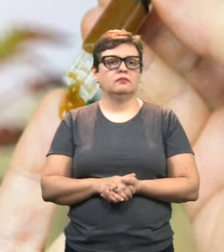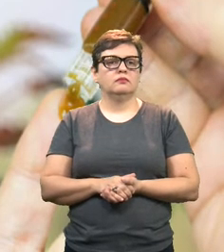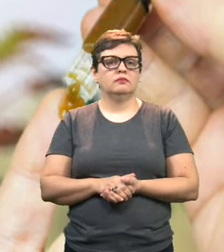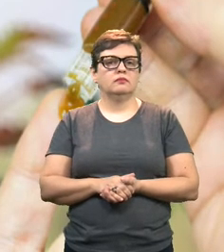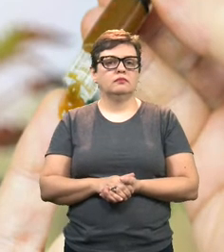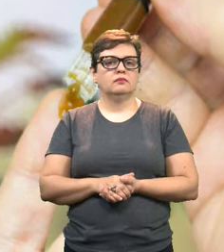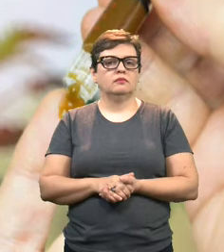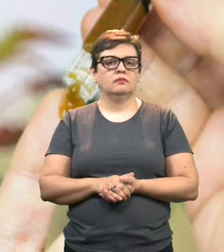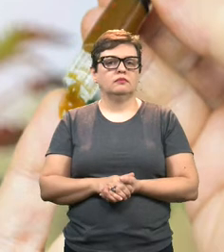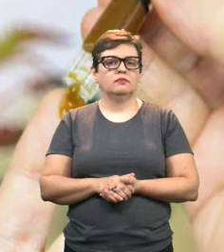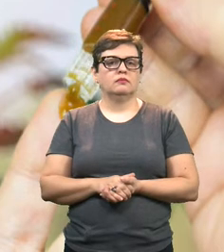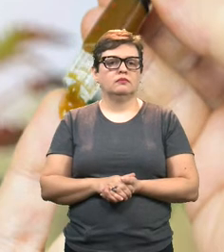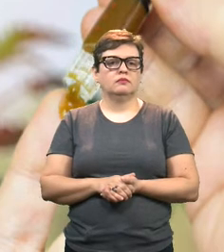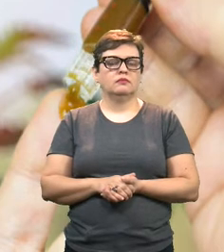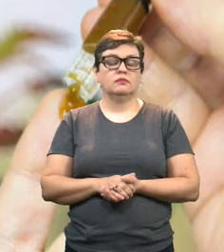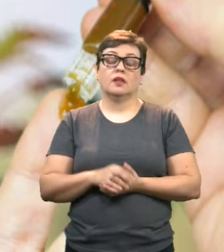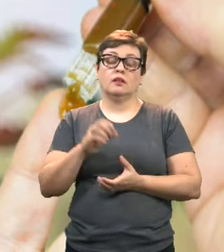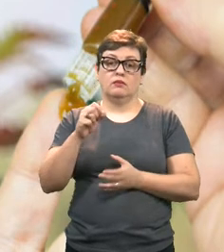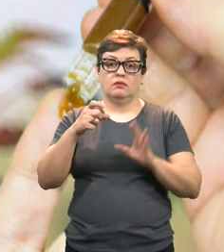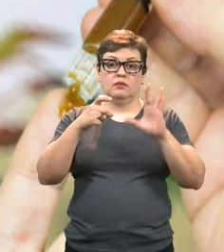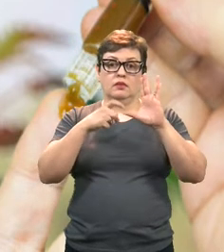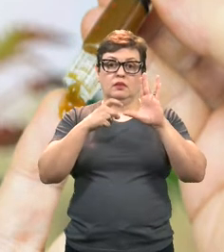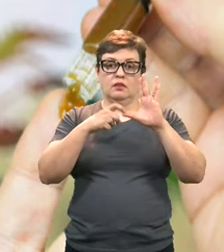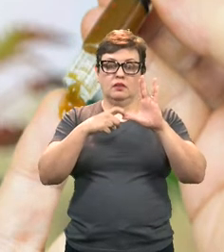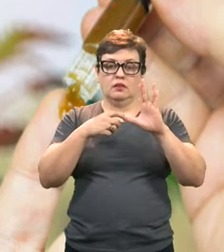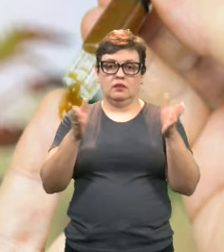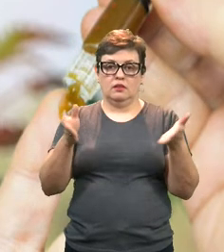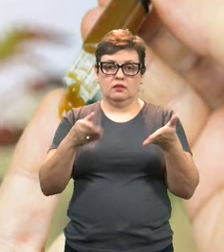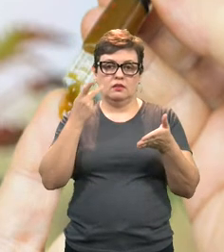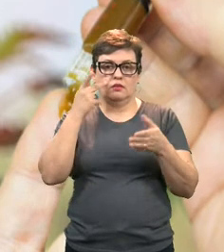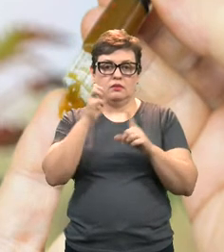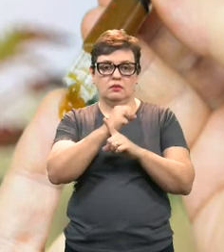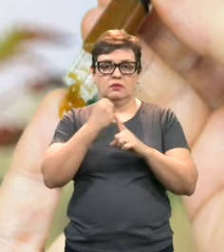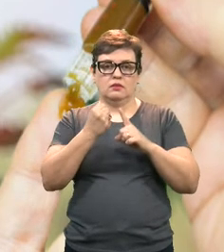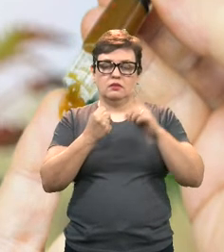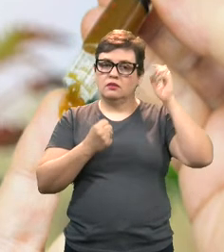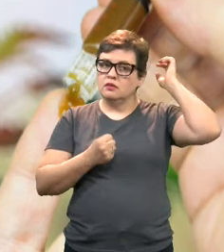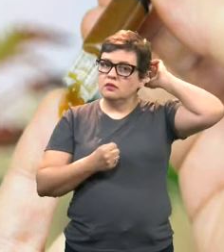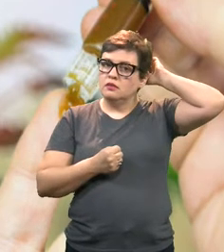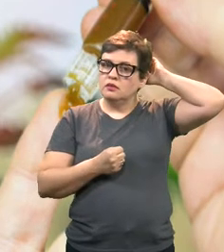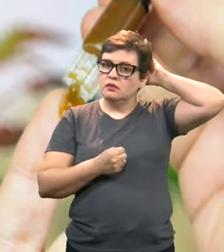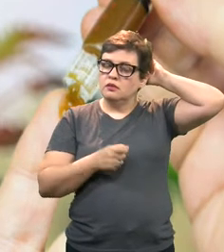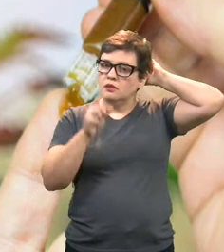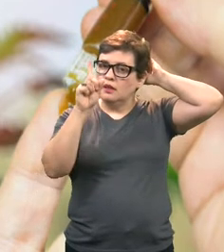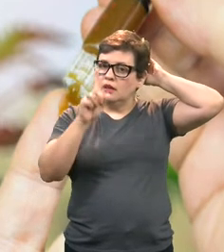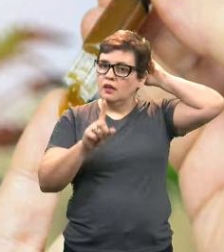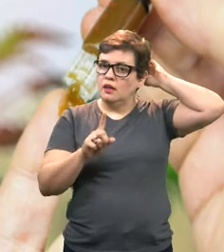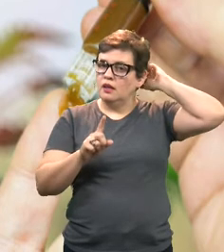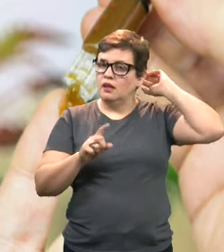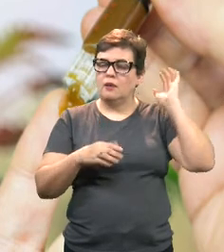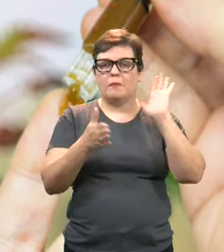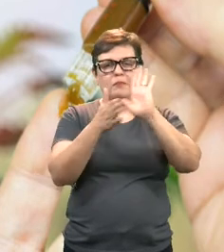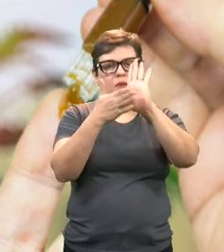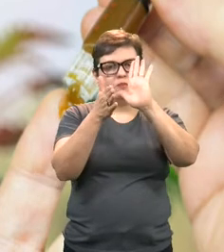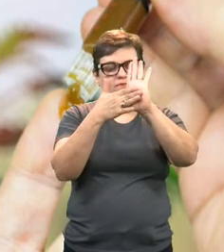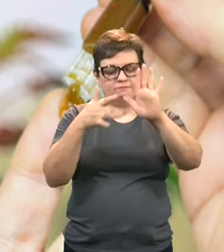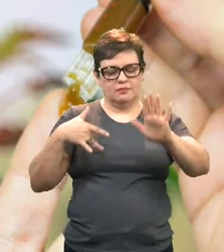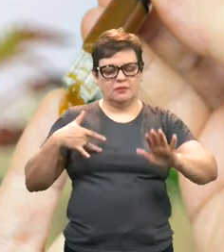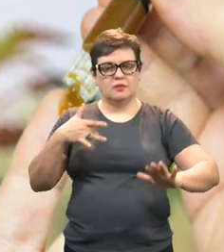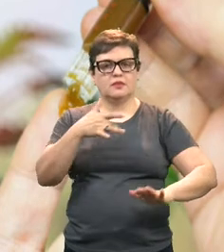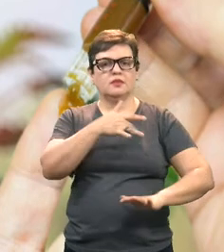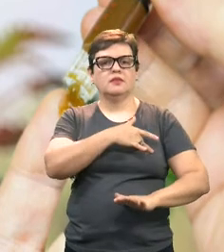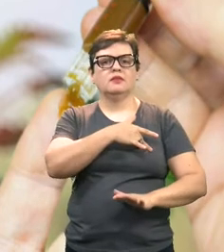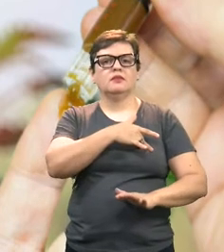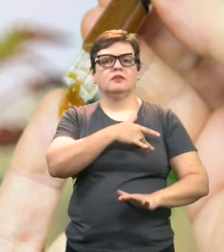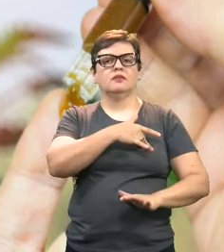Então, o que é a cannabis medicinal hoje para a sociedade? É uma proposta de saúde, é uma